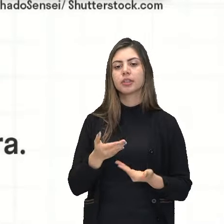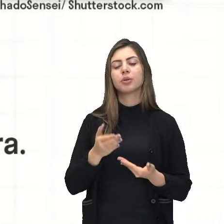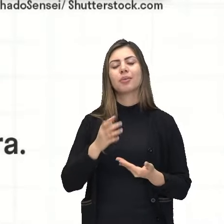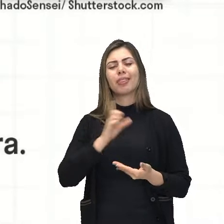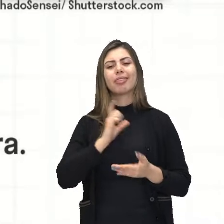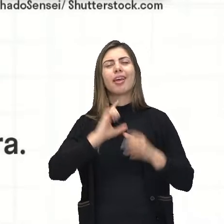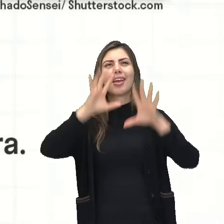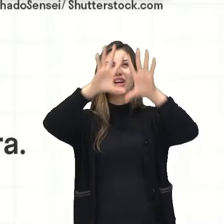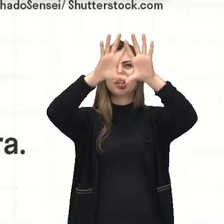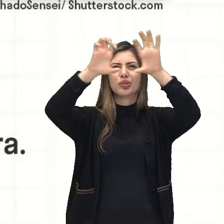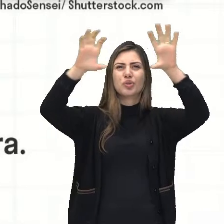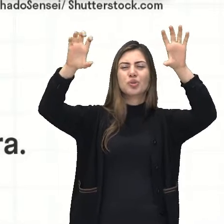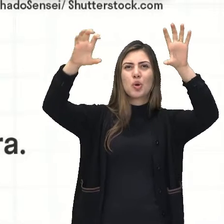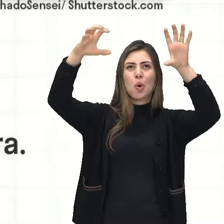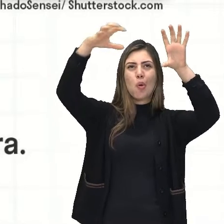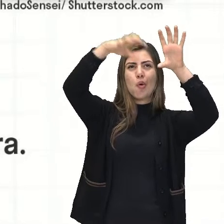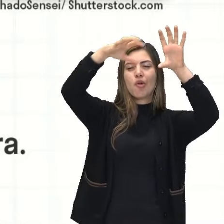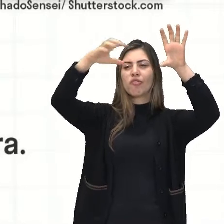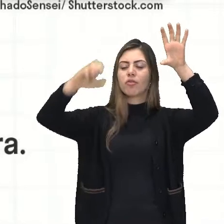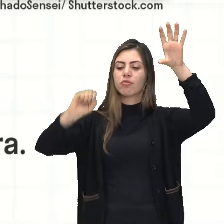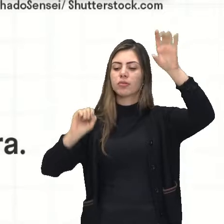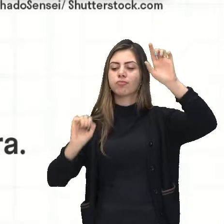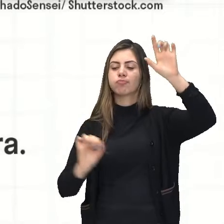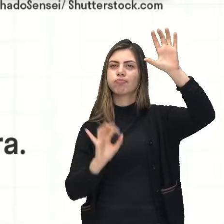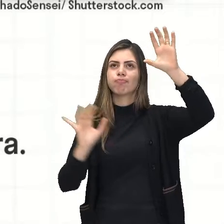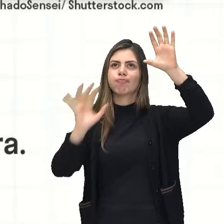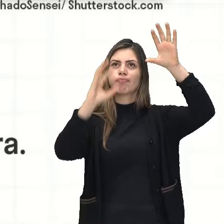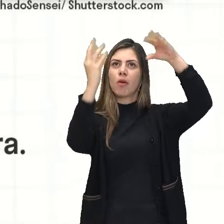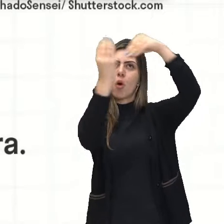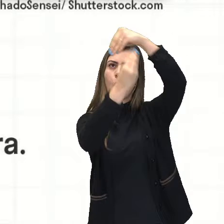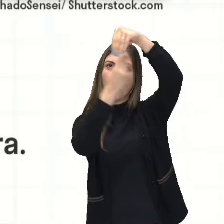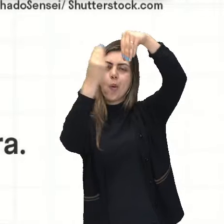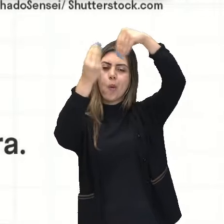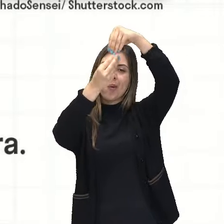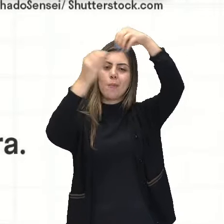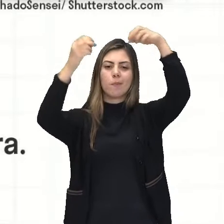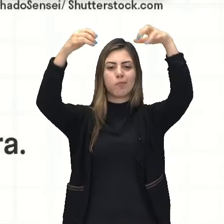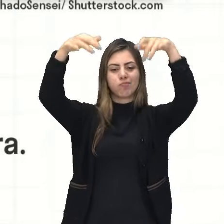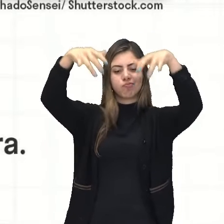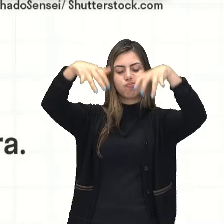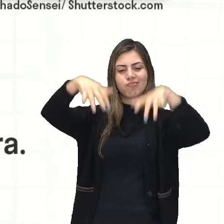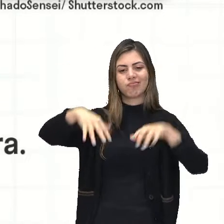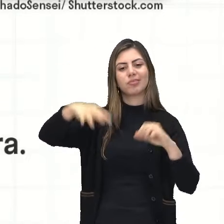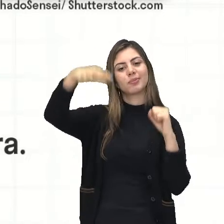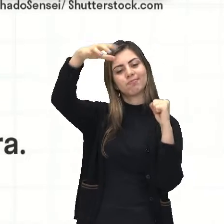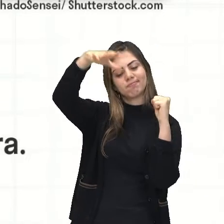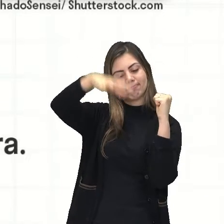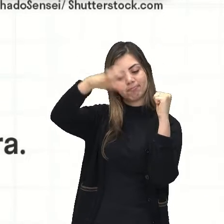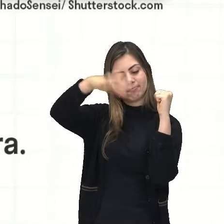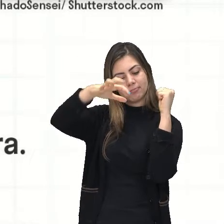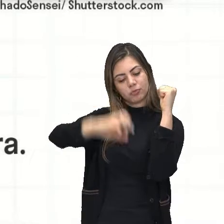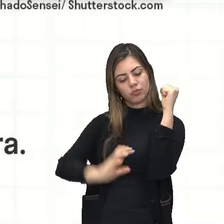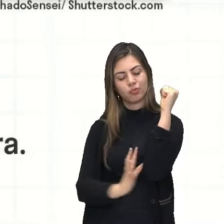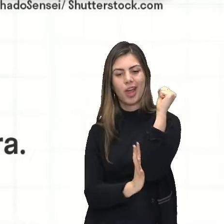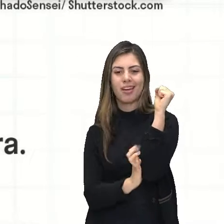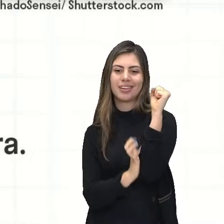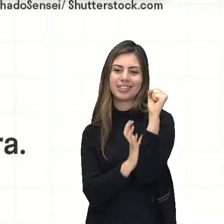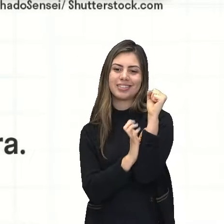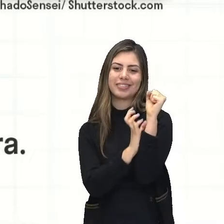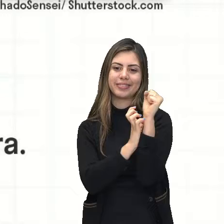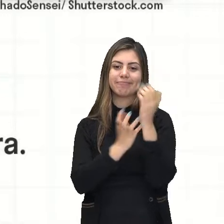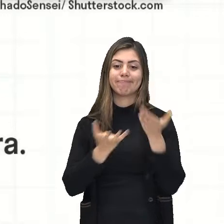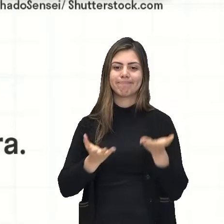de chuva ali presente nas nuvens condensadas, né? E viram ácidos. E aí, no momento em que vai cair